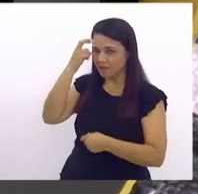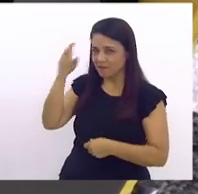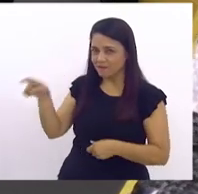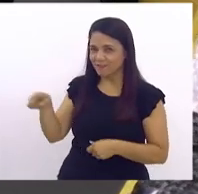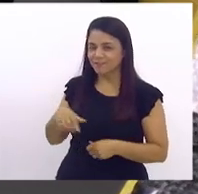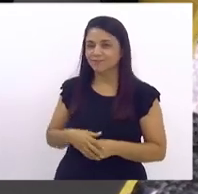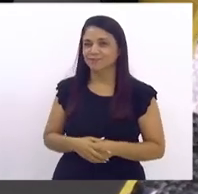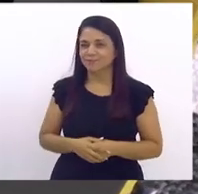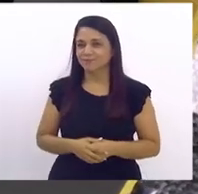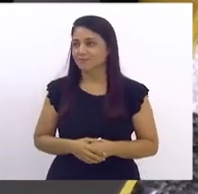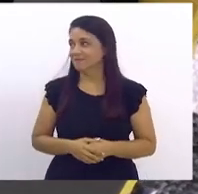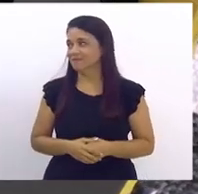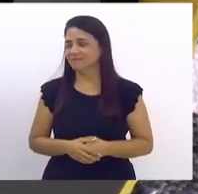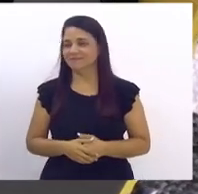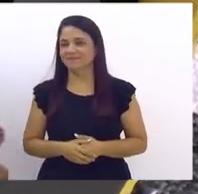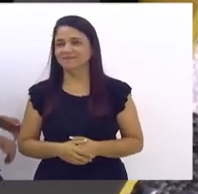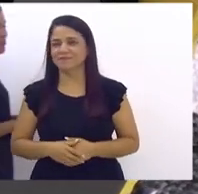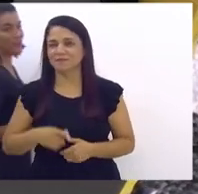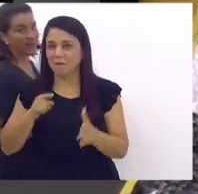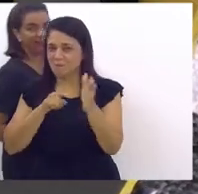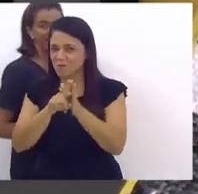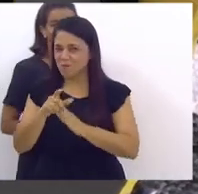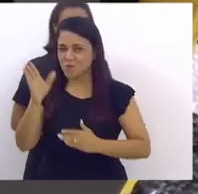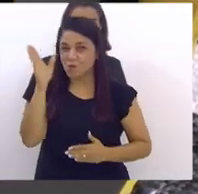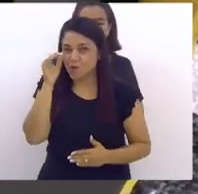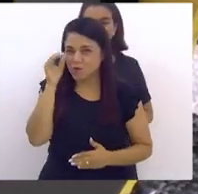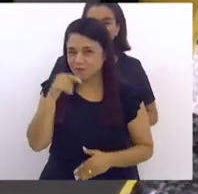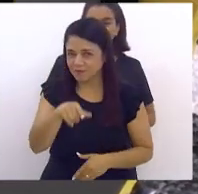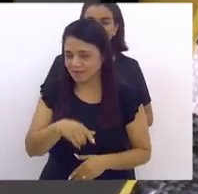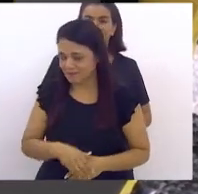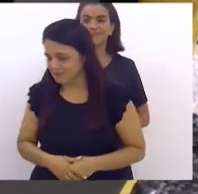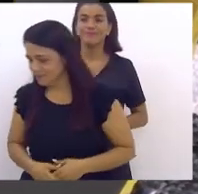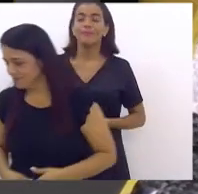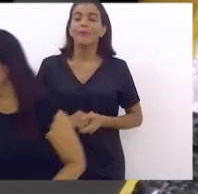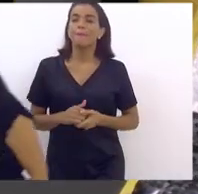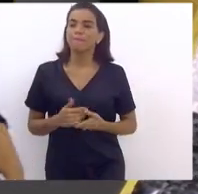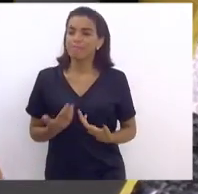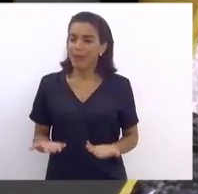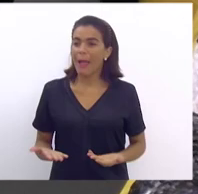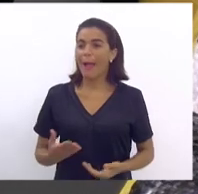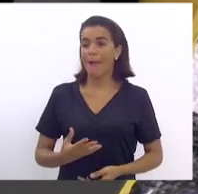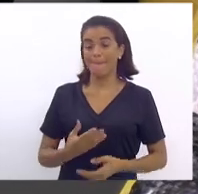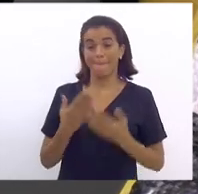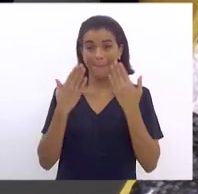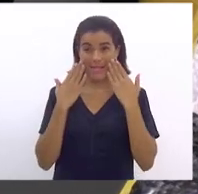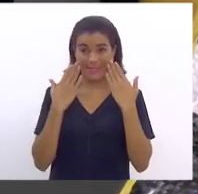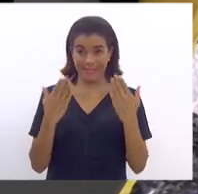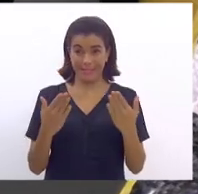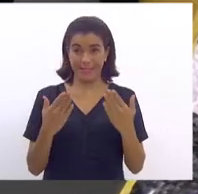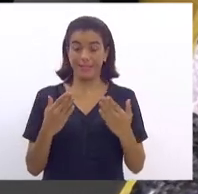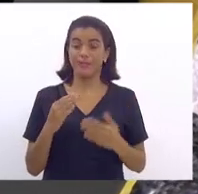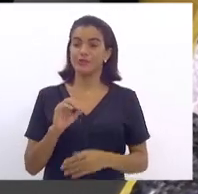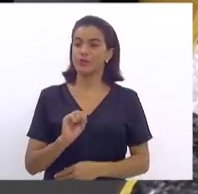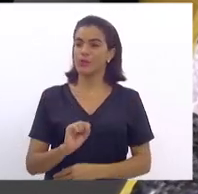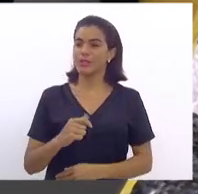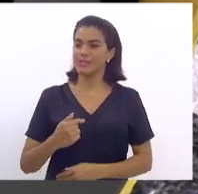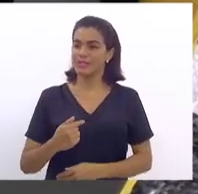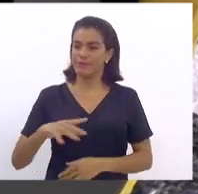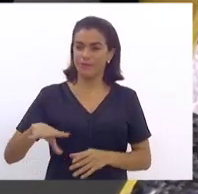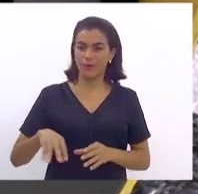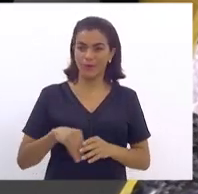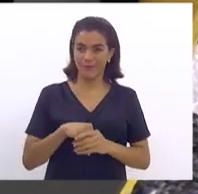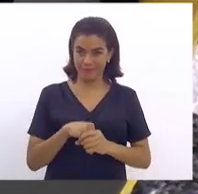A pergunta é, até uma curiosidade. A lei que vossa excelência coloca... apresenta, de 87. Ela foi